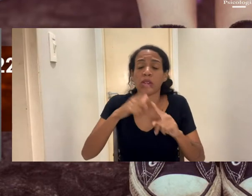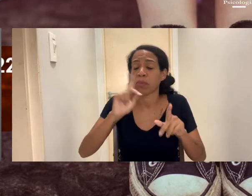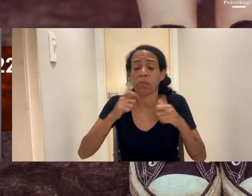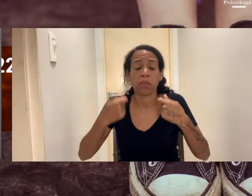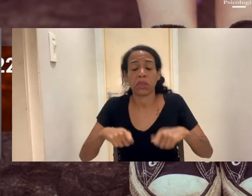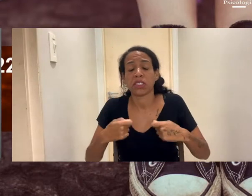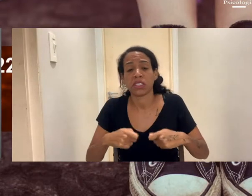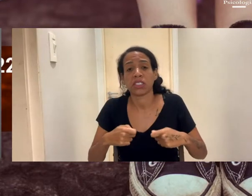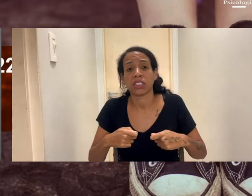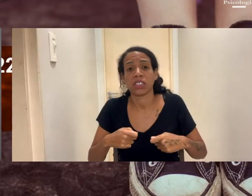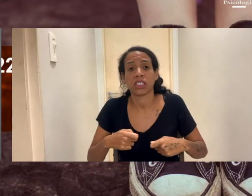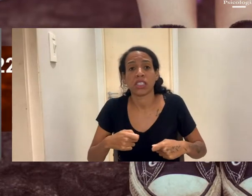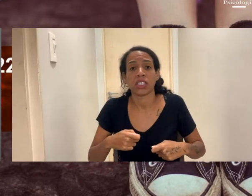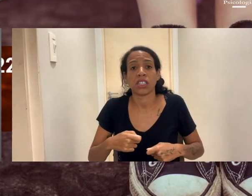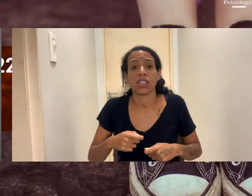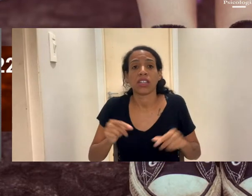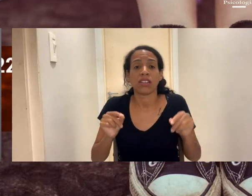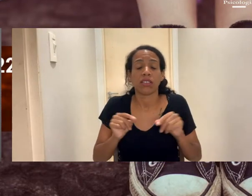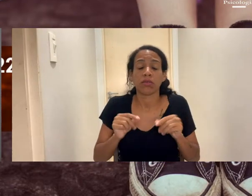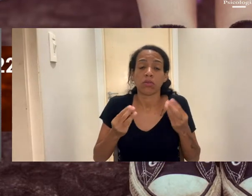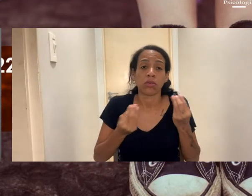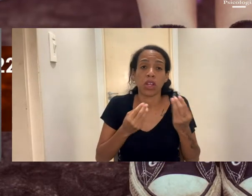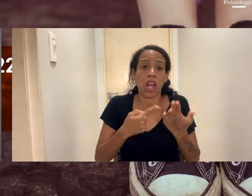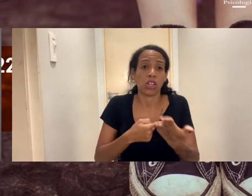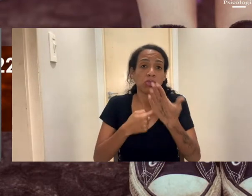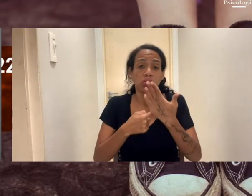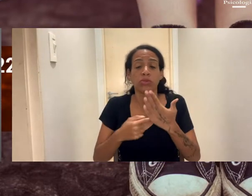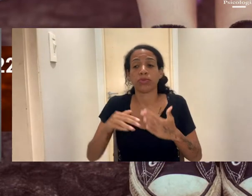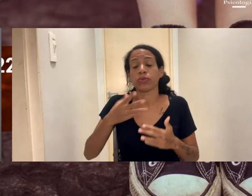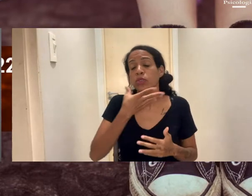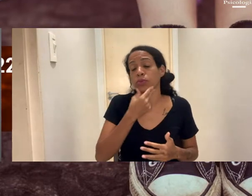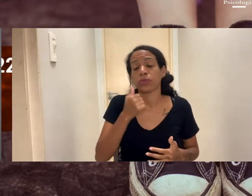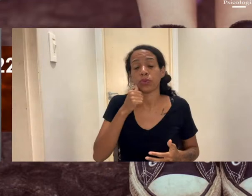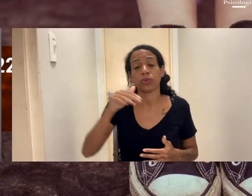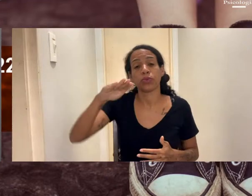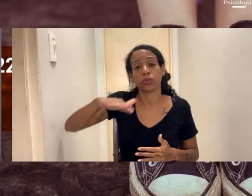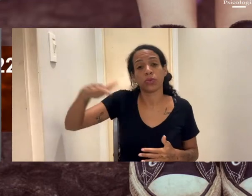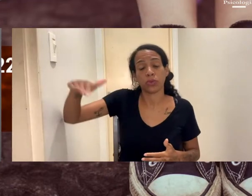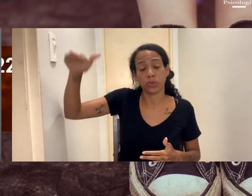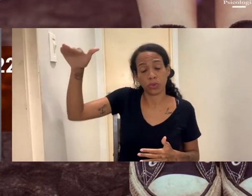precisam atender os adolescentes e as adolescentes.